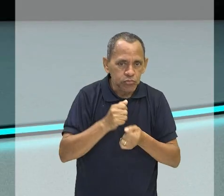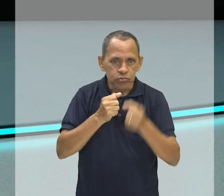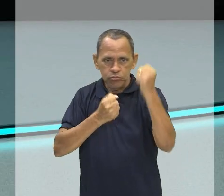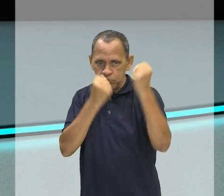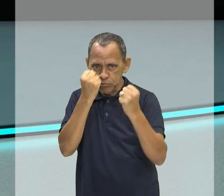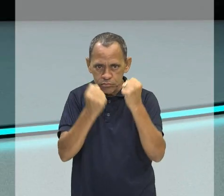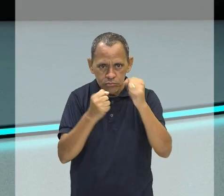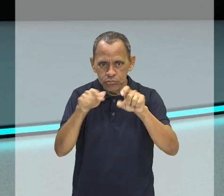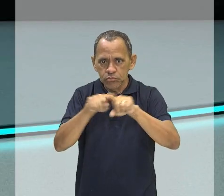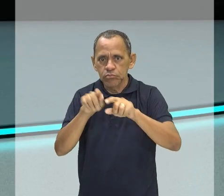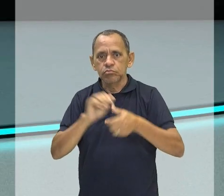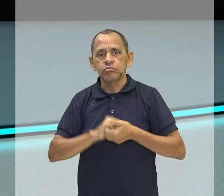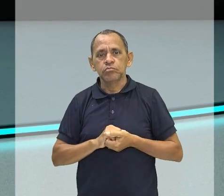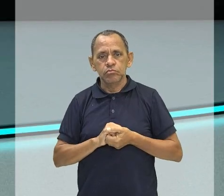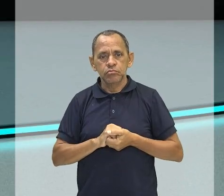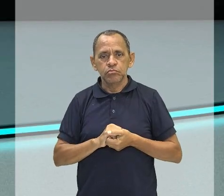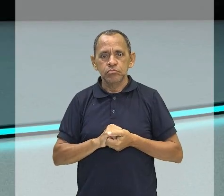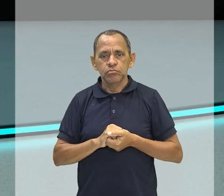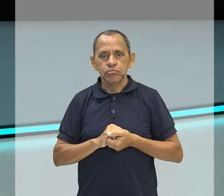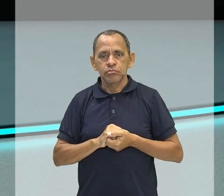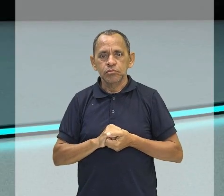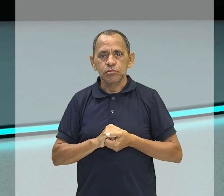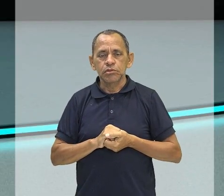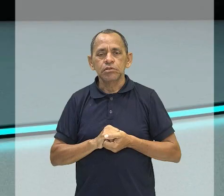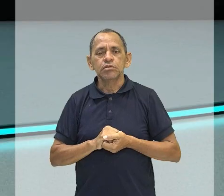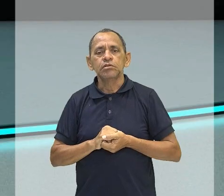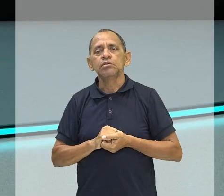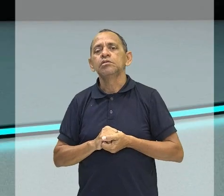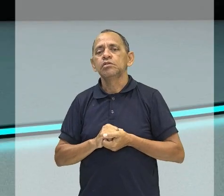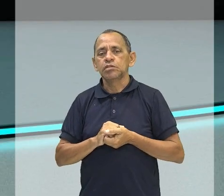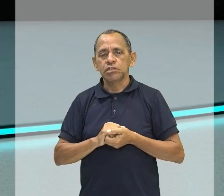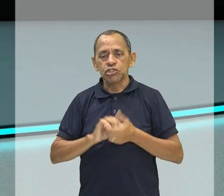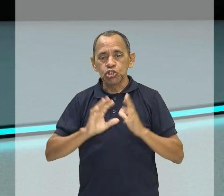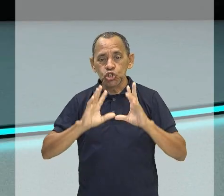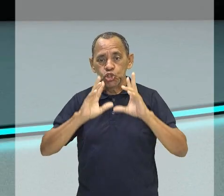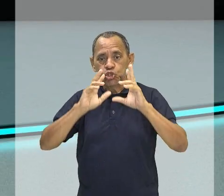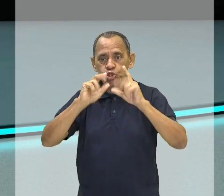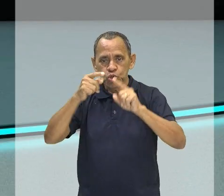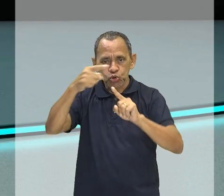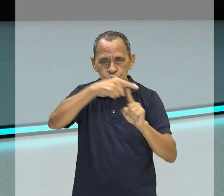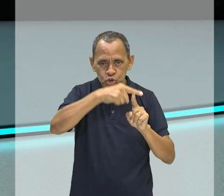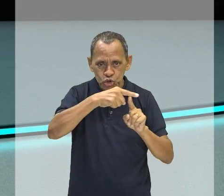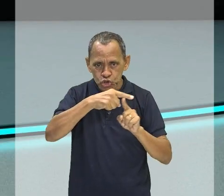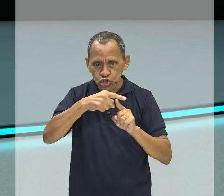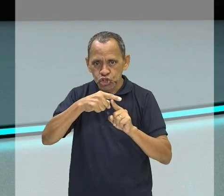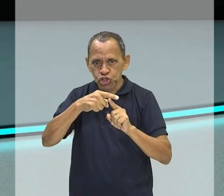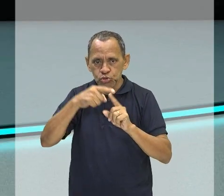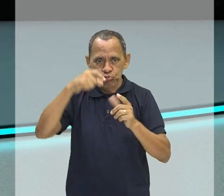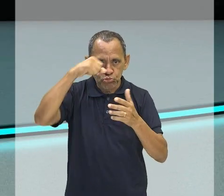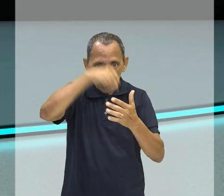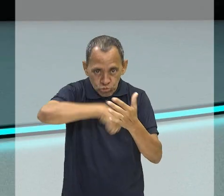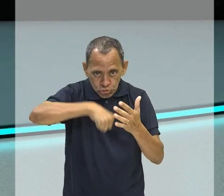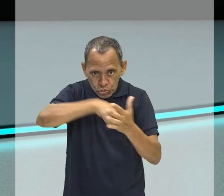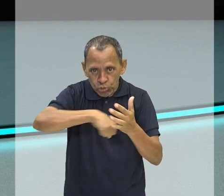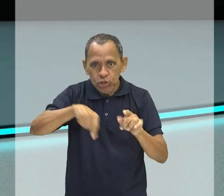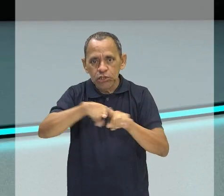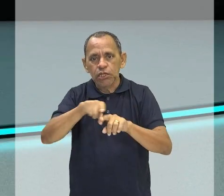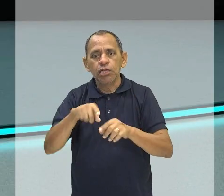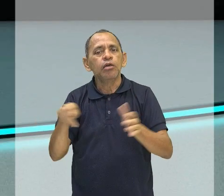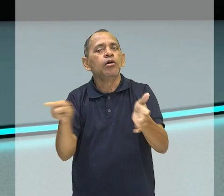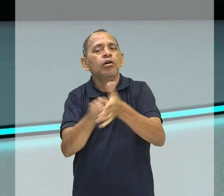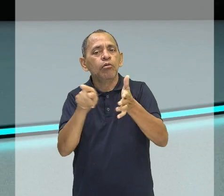boxe, o aikido, né? Todos eles têm aí as suas próprias vestimentas,